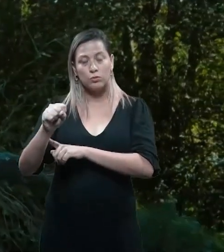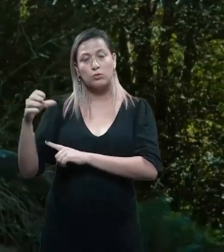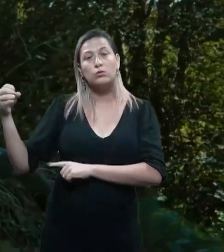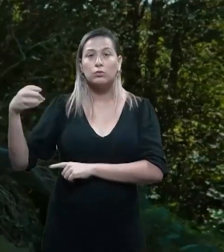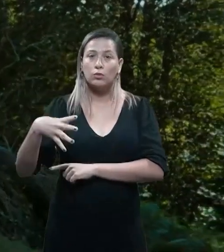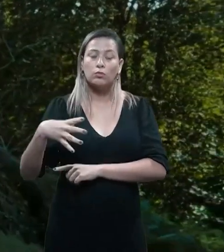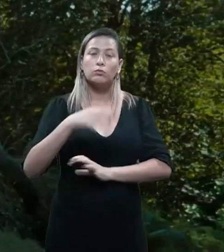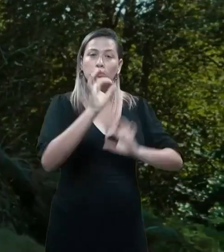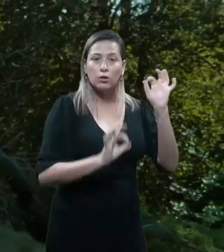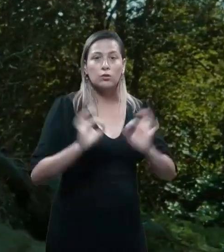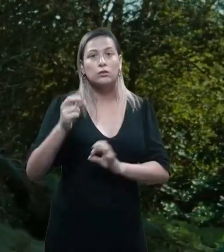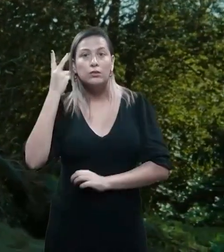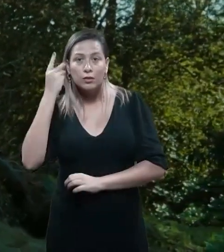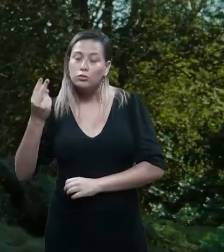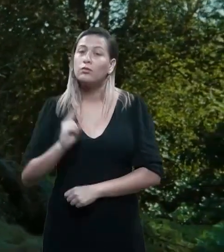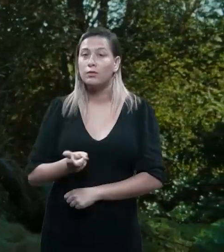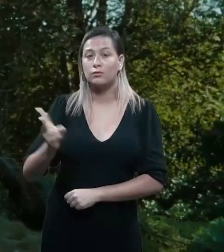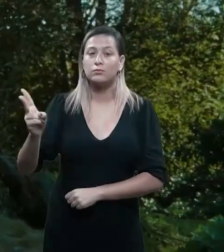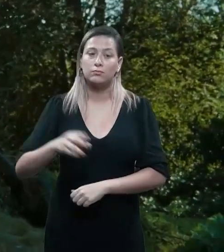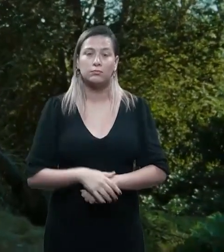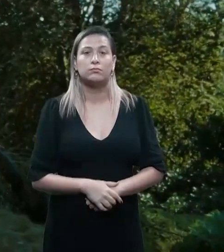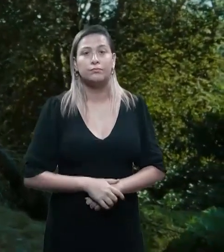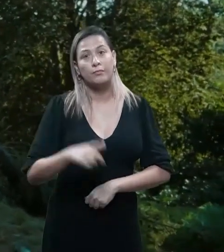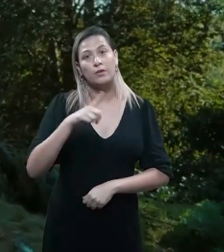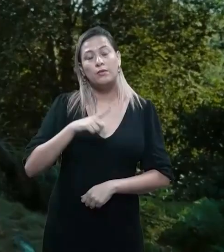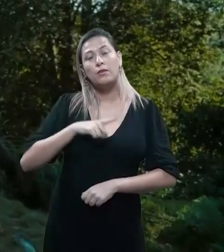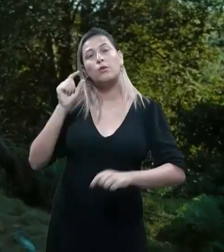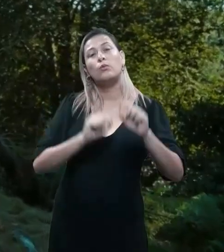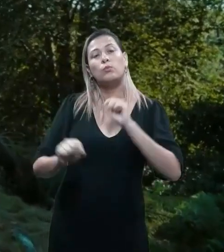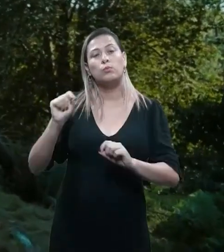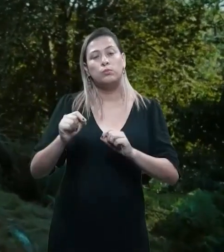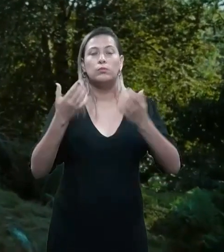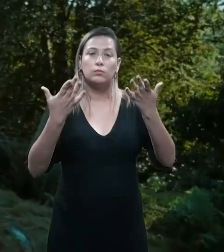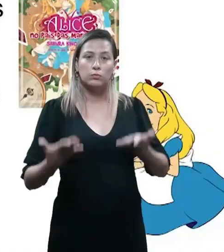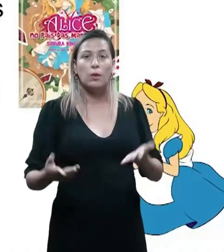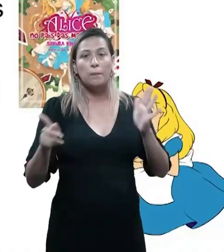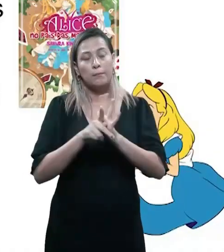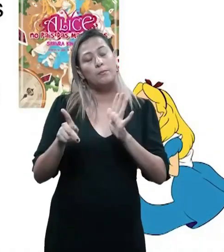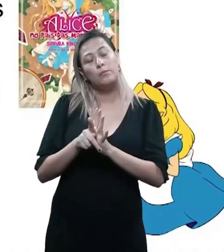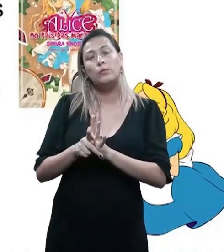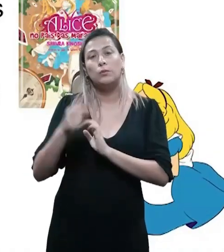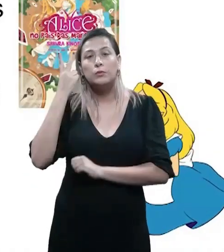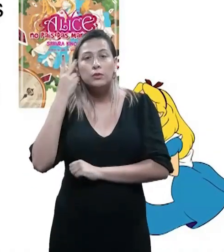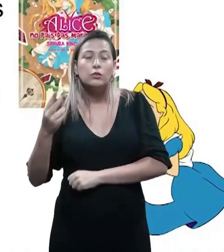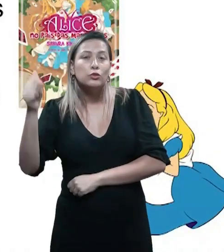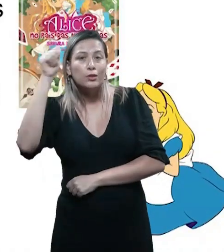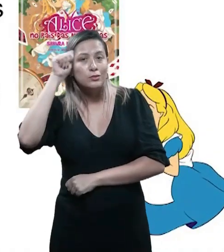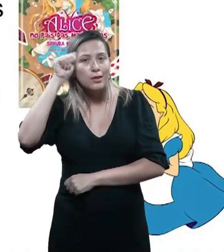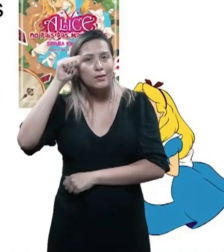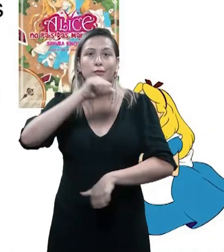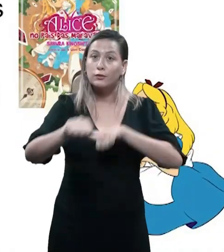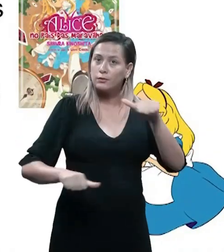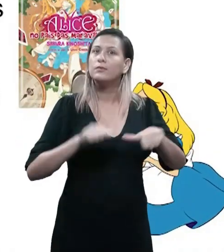enfeitando, floreando, e essa história sempre será a mesma. Então, tem algumas passagens da história de Alice, que